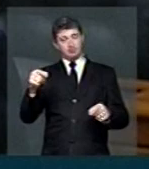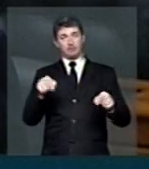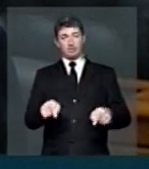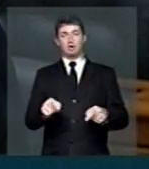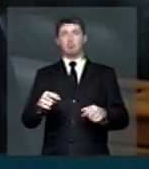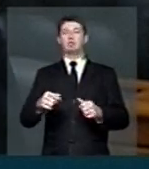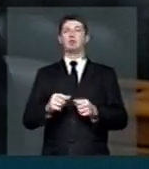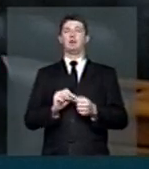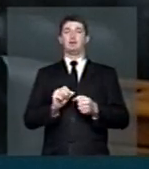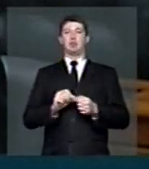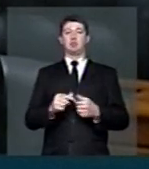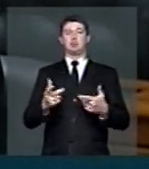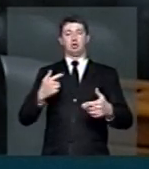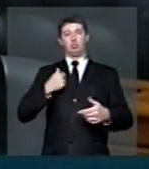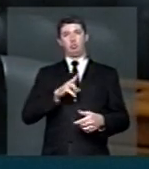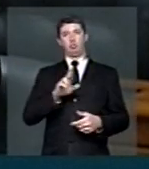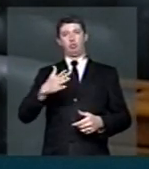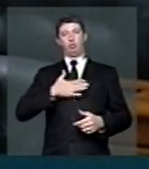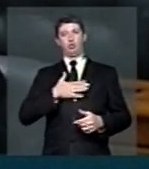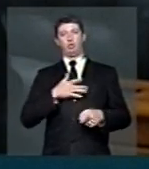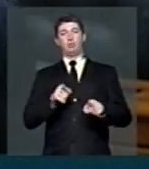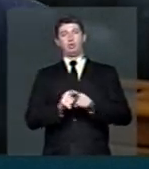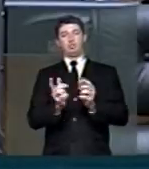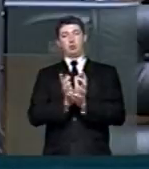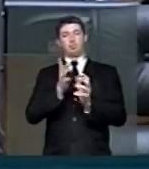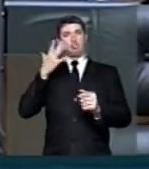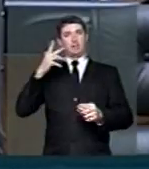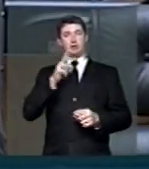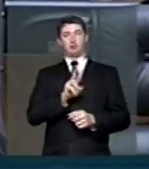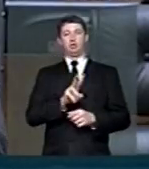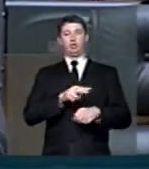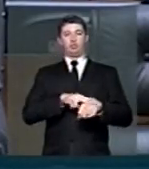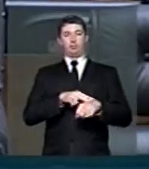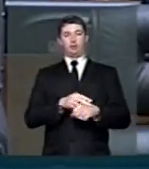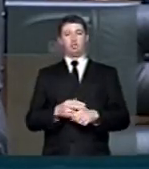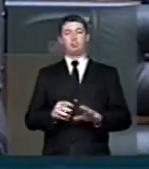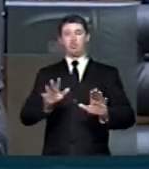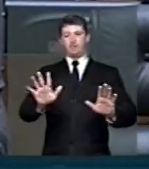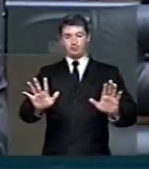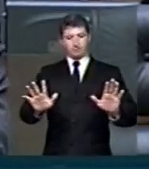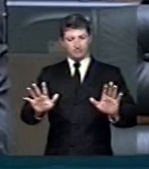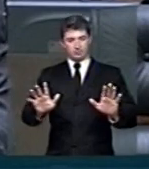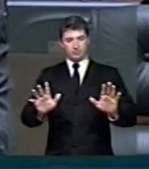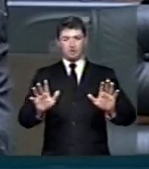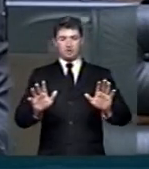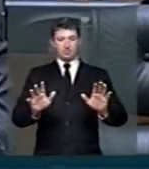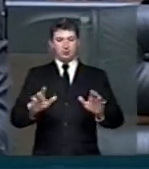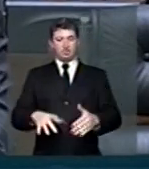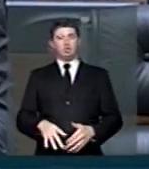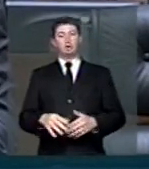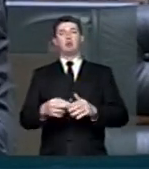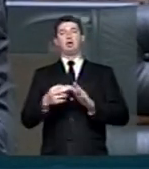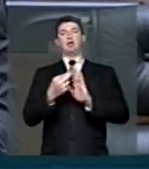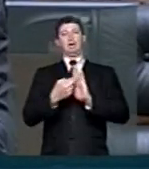ser tomadas, em meu nome e no nome do Partido Verde. Nós vamos entrar agora nas precedências regimentais.